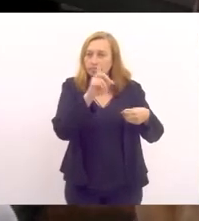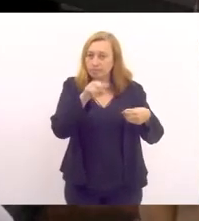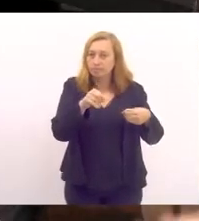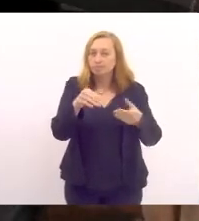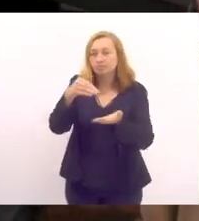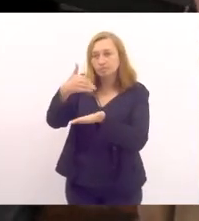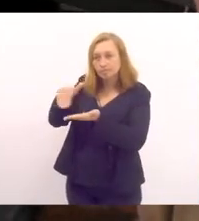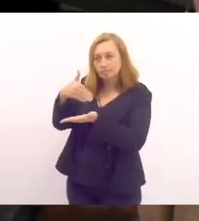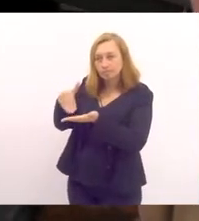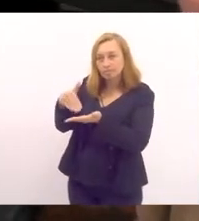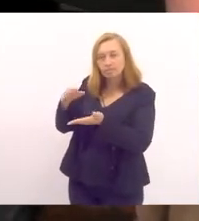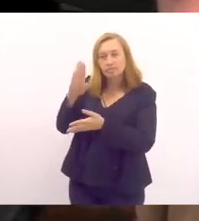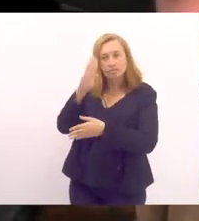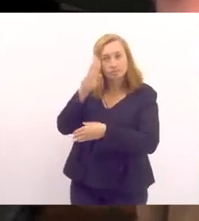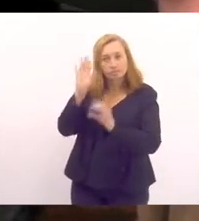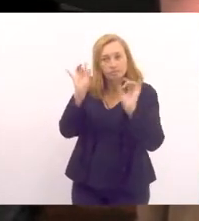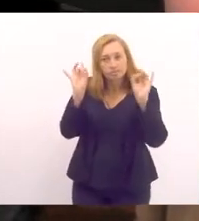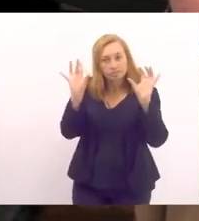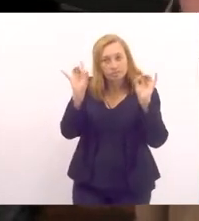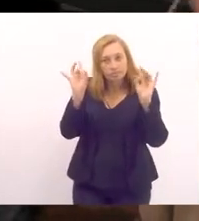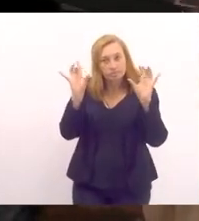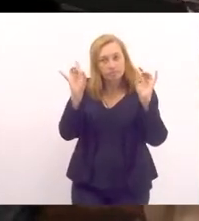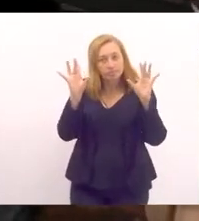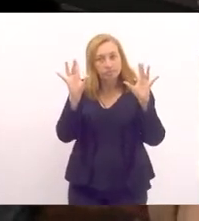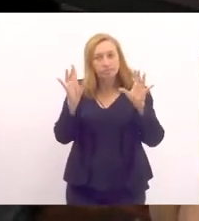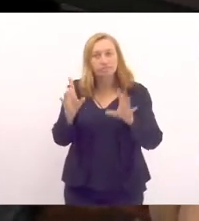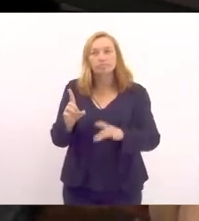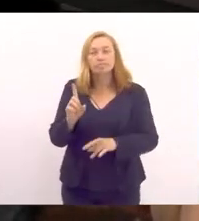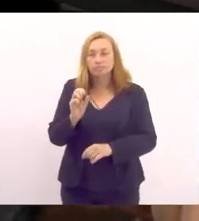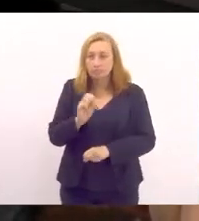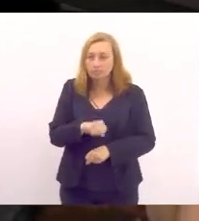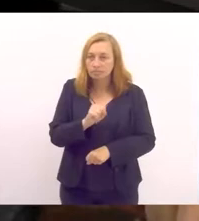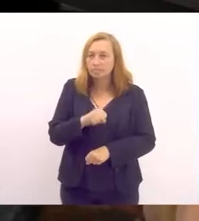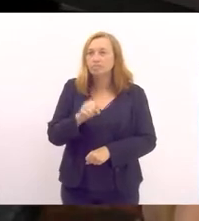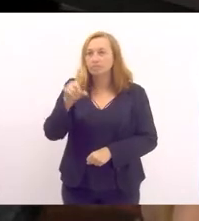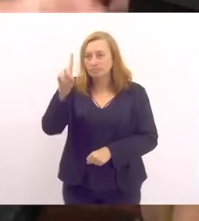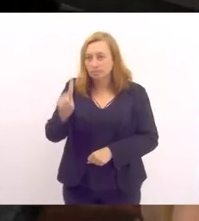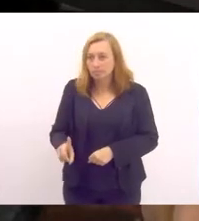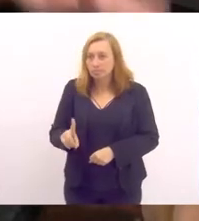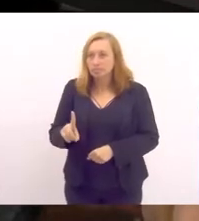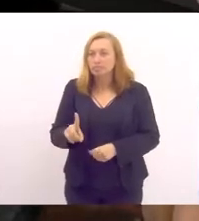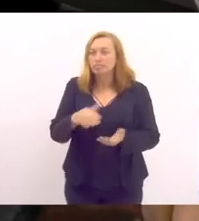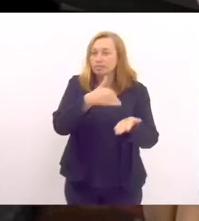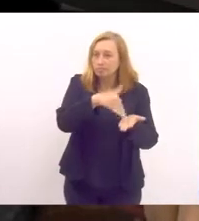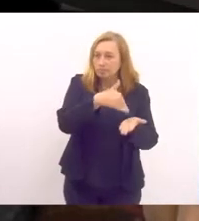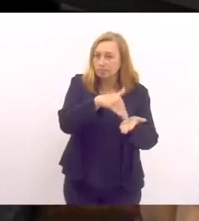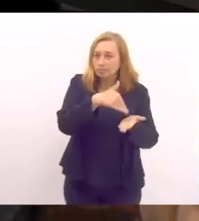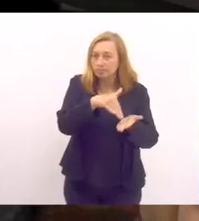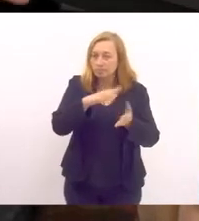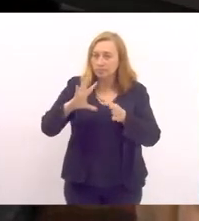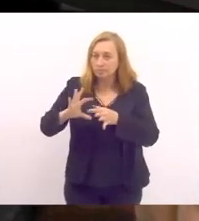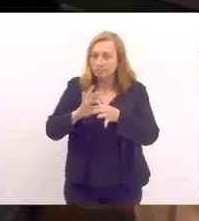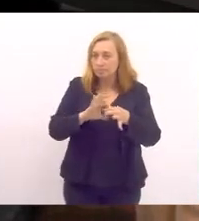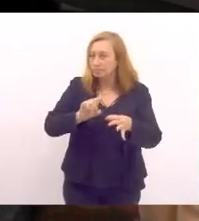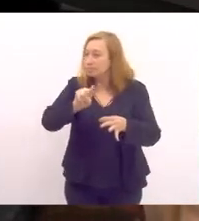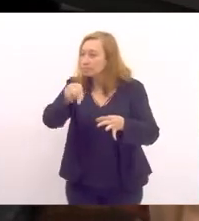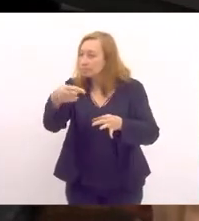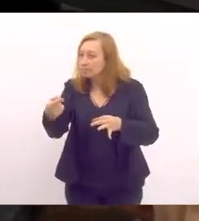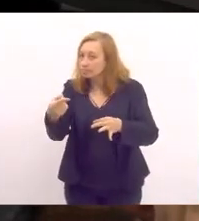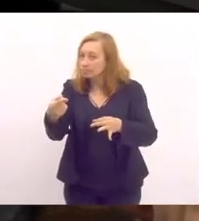diga-se de passagem, e passaria a ser uma diretoria de uma secretaria guarda-chuva com